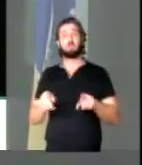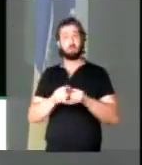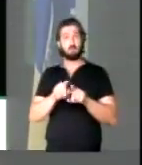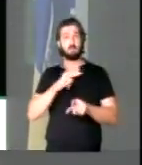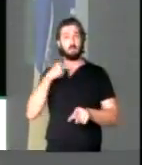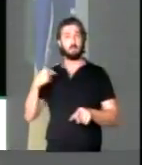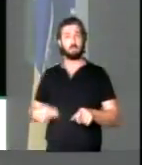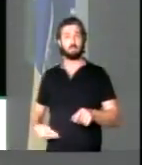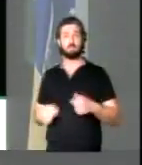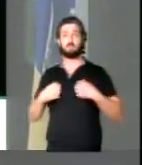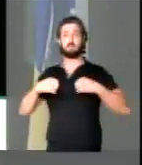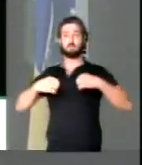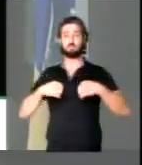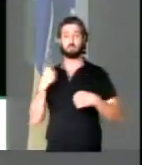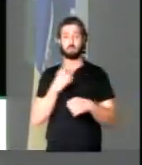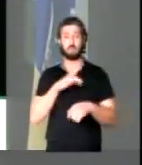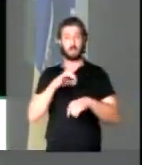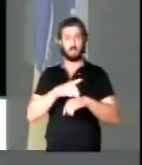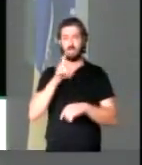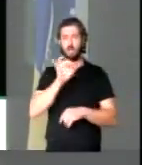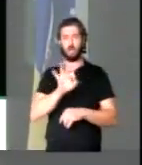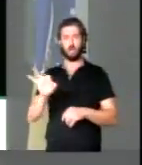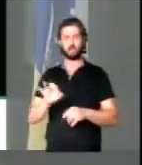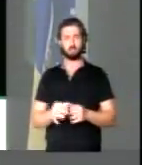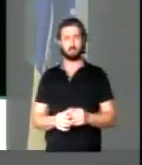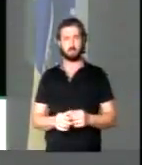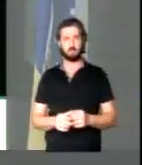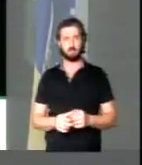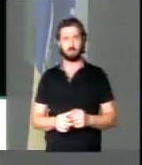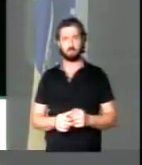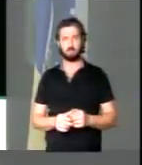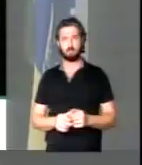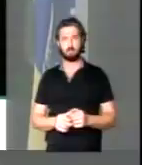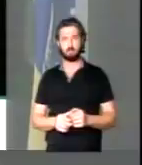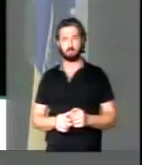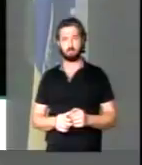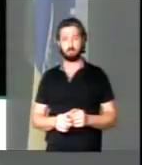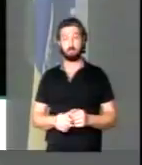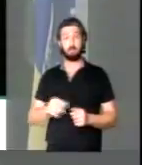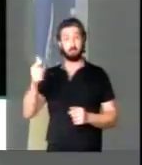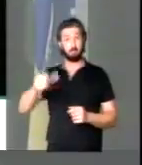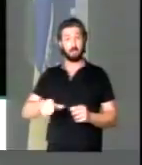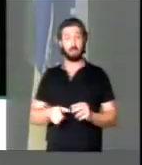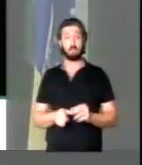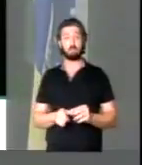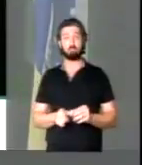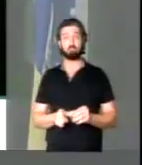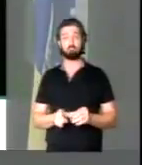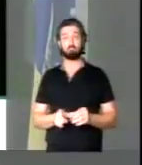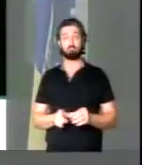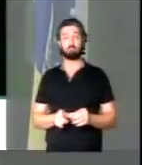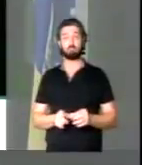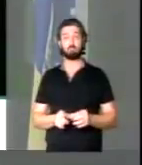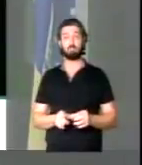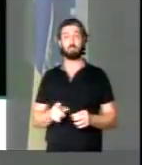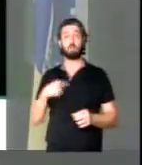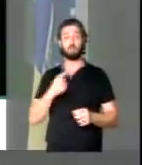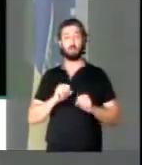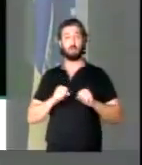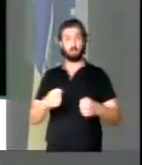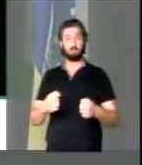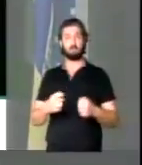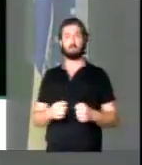na China, que a nossa carne é ótima. E mais do que isso, defendê-la